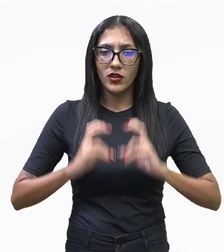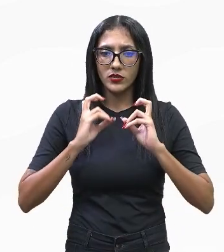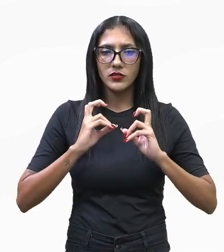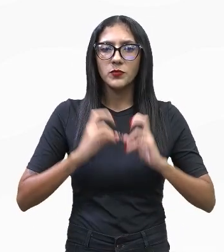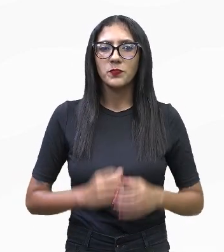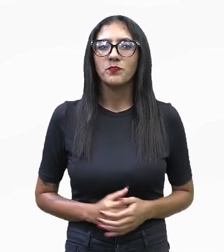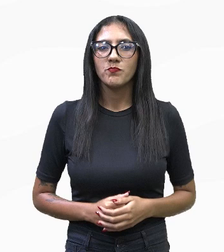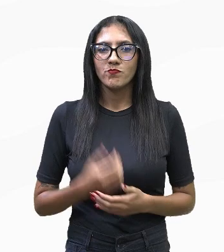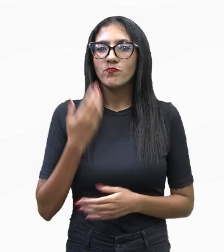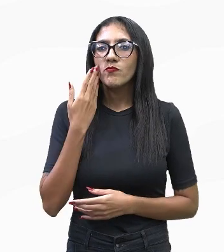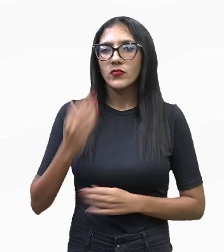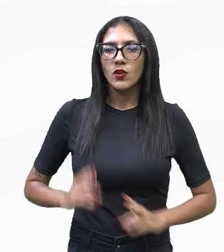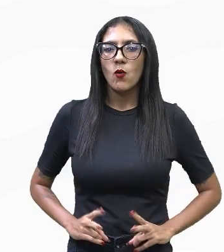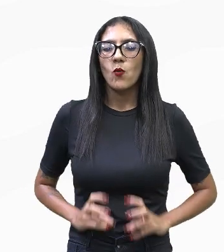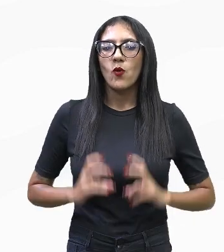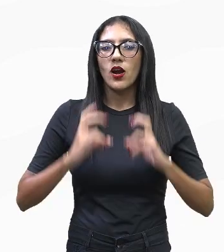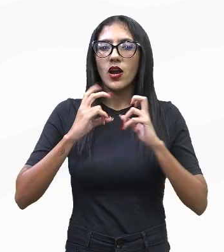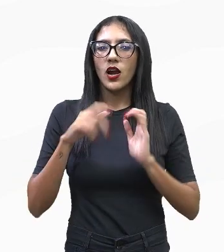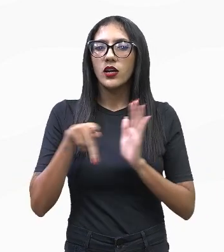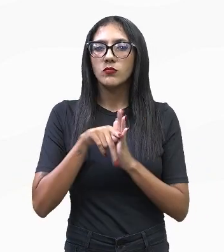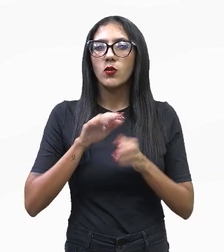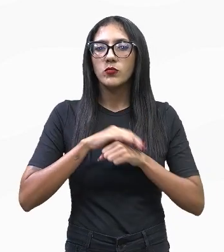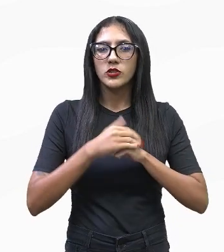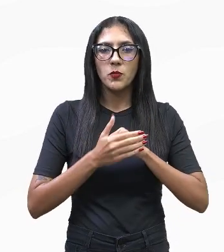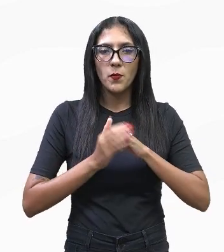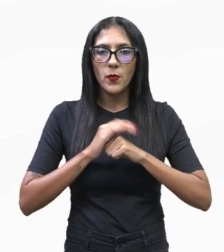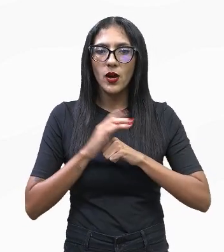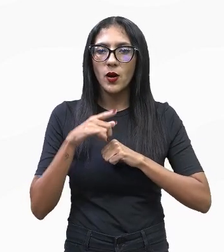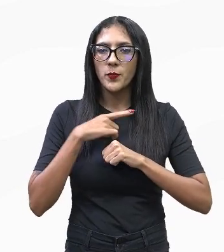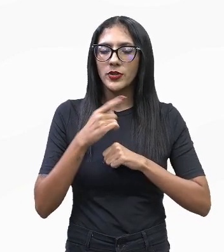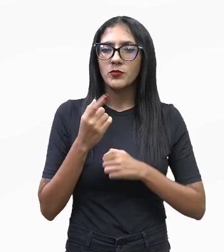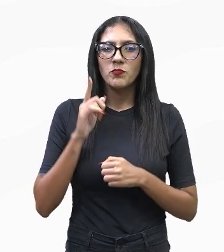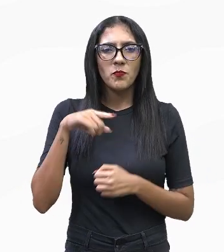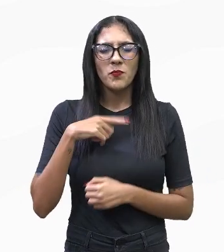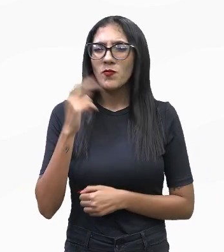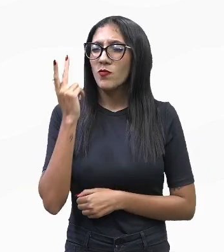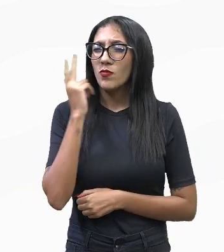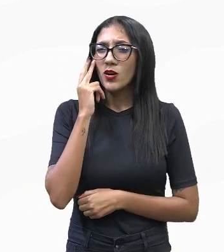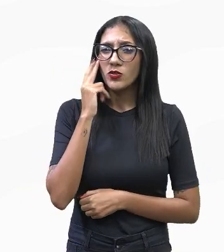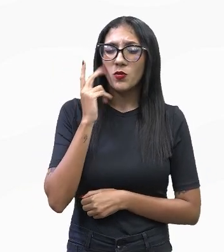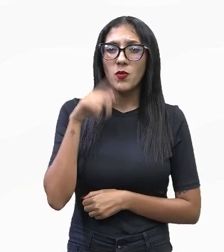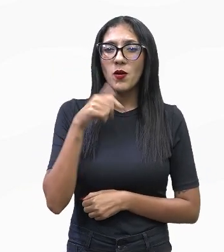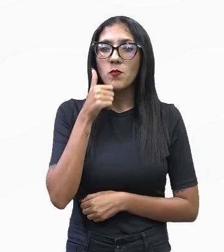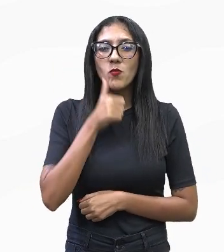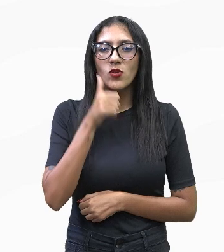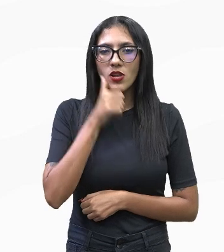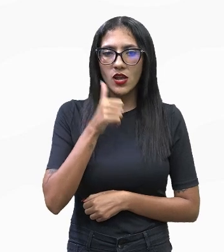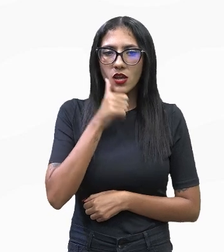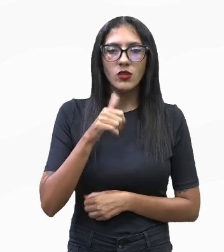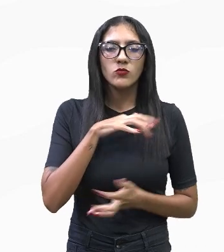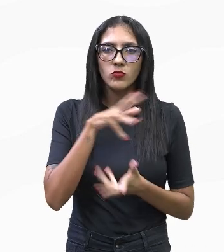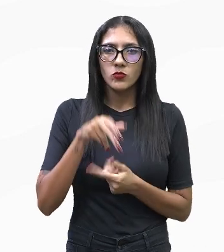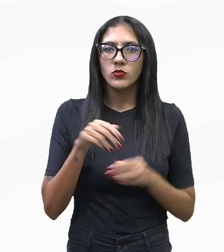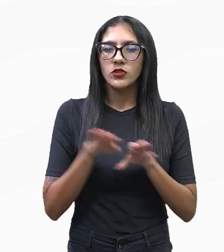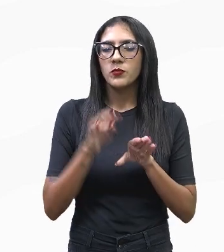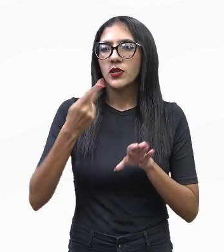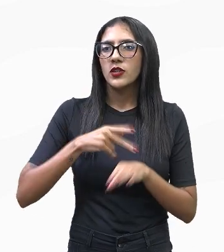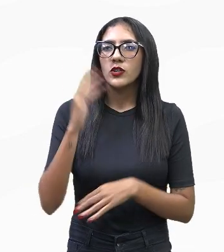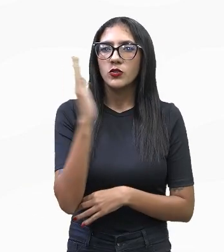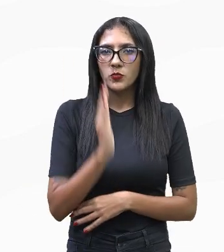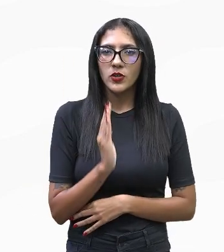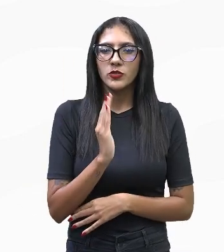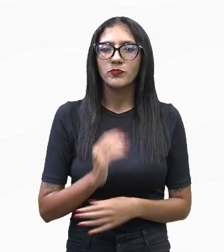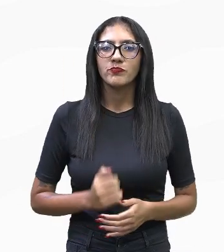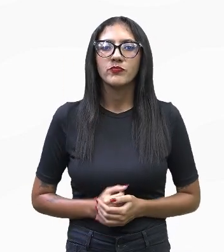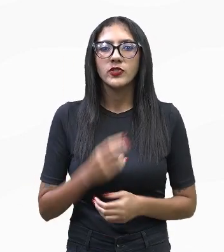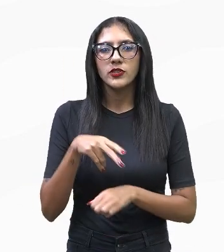estamos mostrando o câncer de mama, ele é um tipo de câncer mais comum entre as mulheres no mundo e no Brasil. E depois desse câncer, o